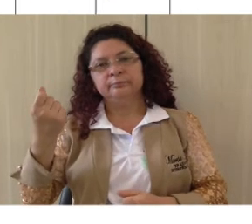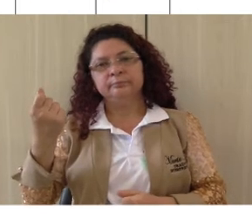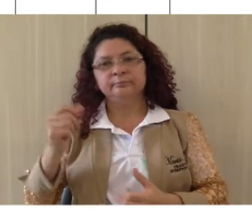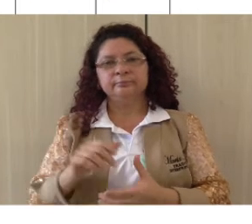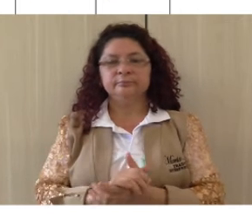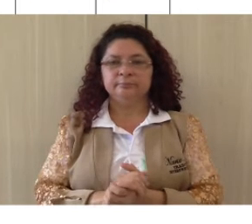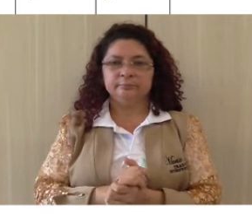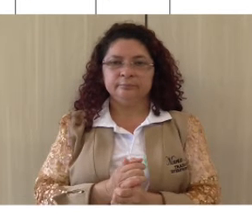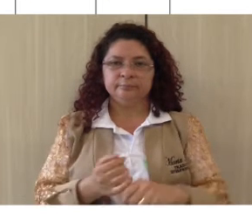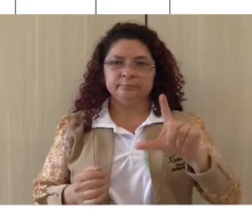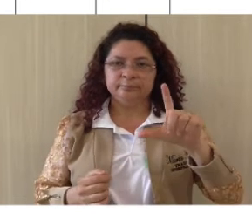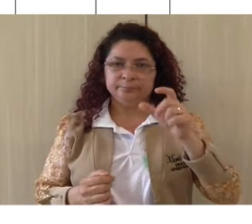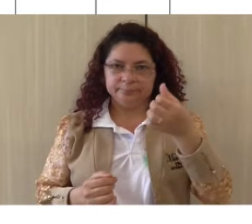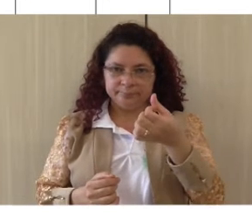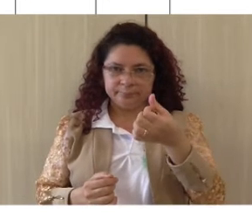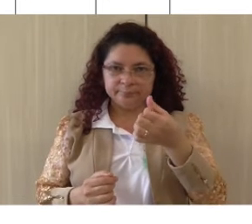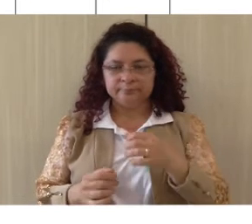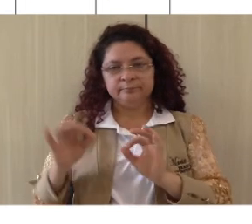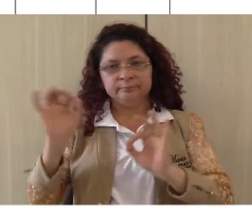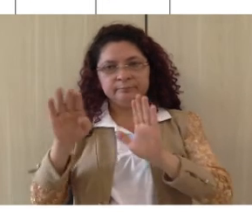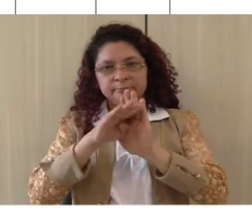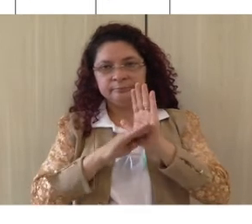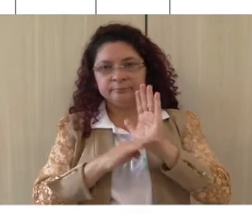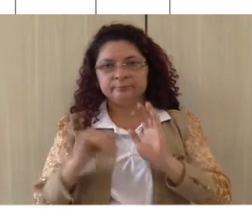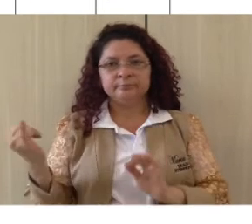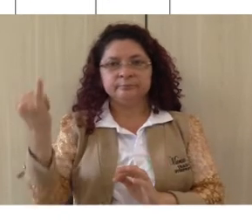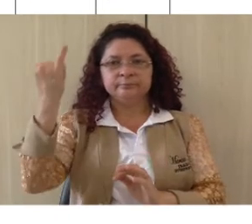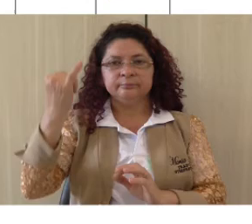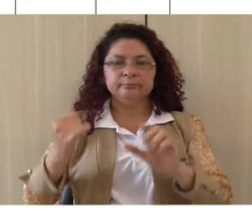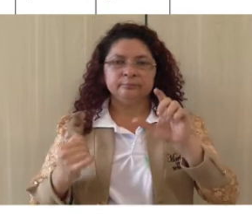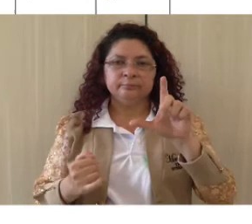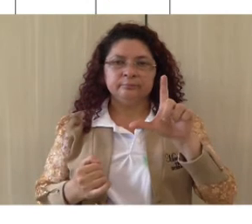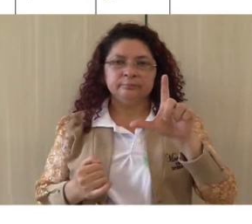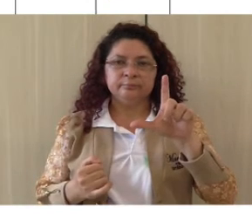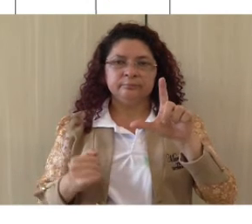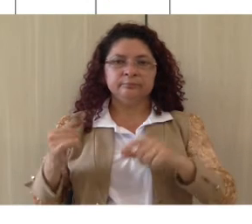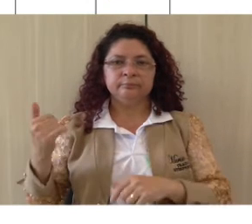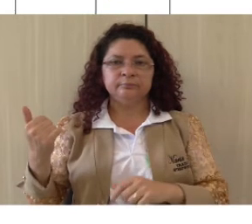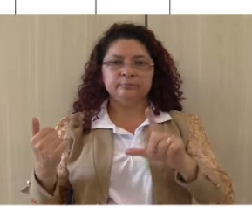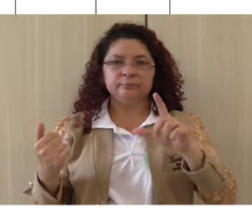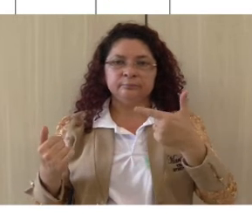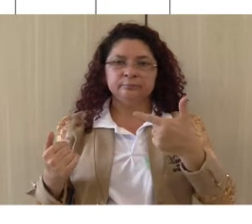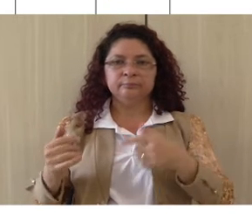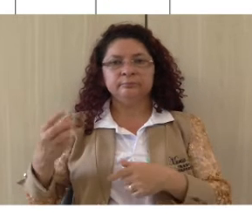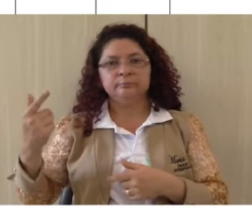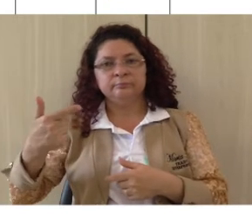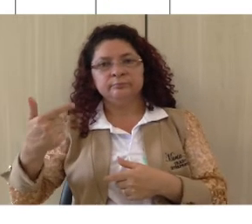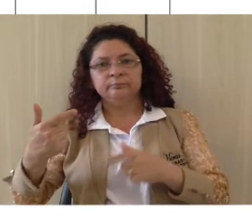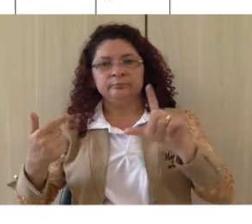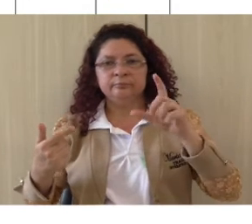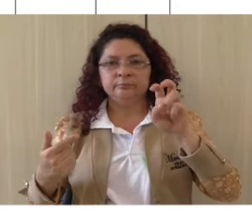primeira coluna, L6. Ordem de prioridade, primeiro, L2, segundo,